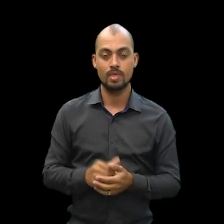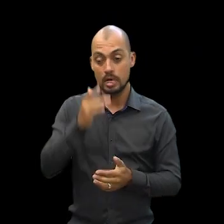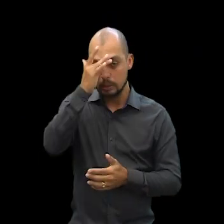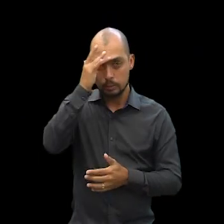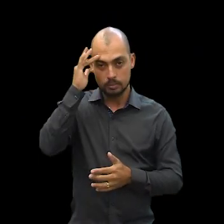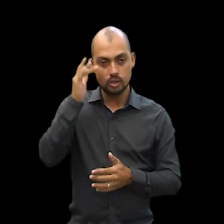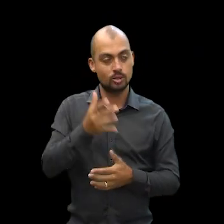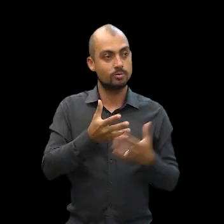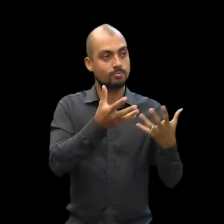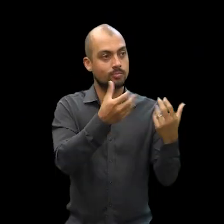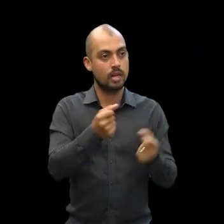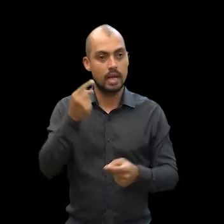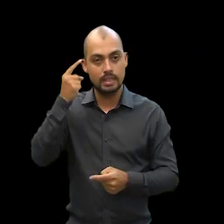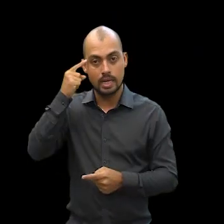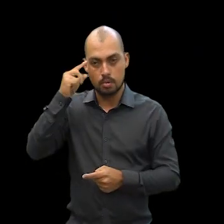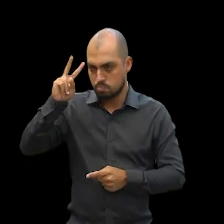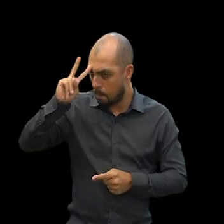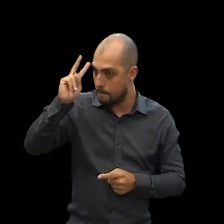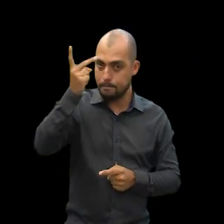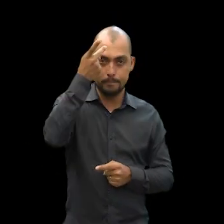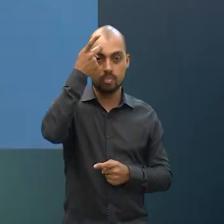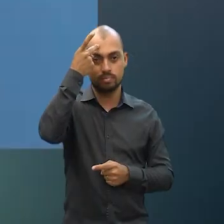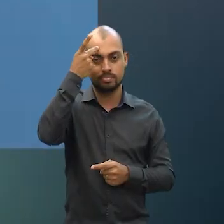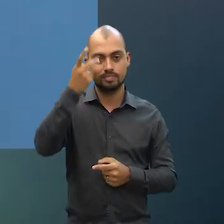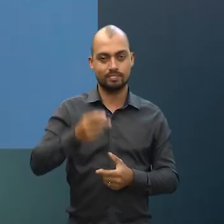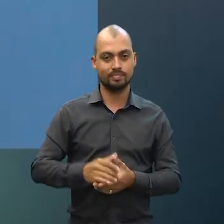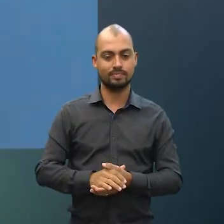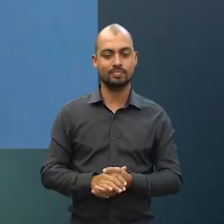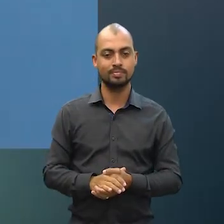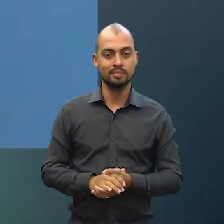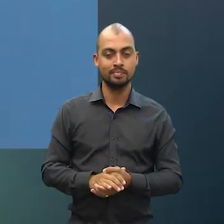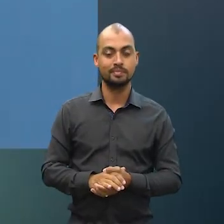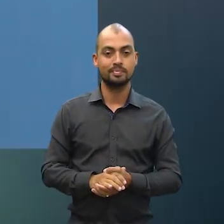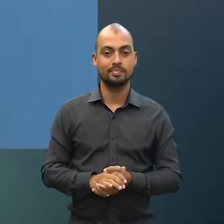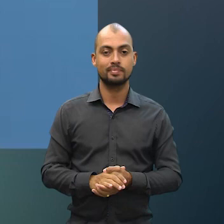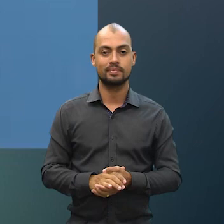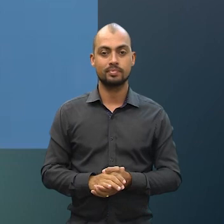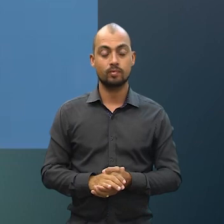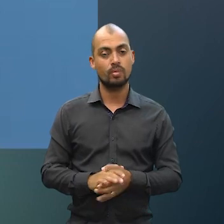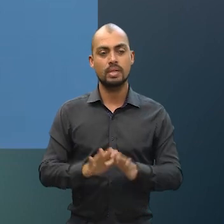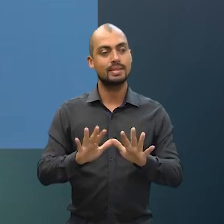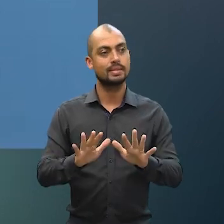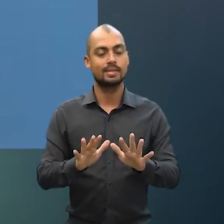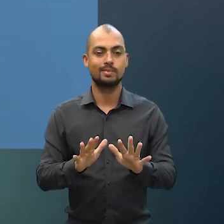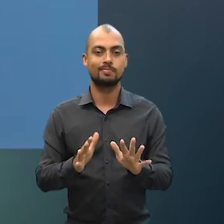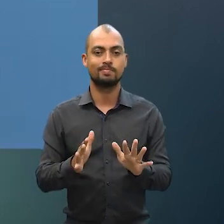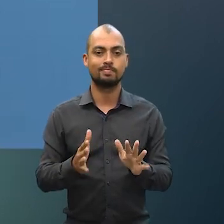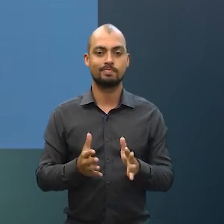todo mundo com adrenalina no último grau. E aí não tem